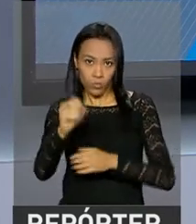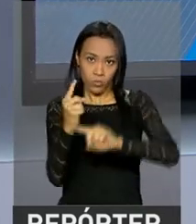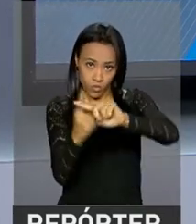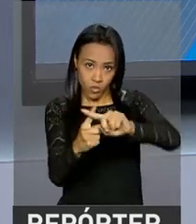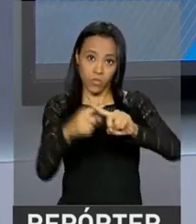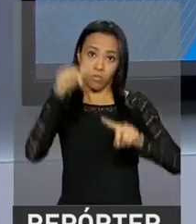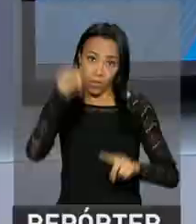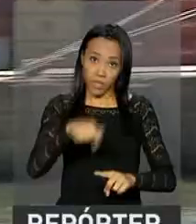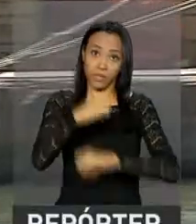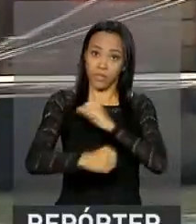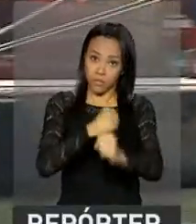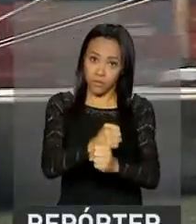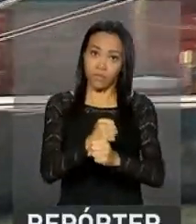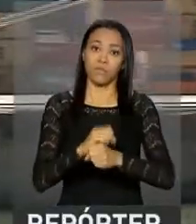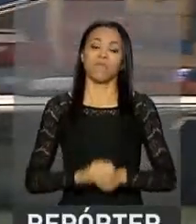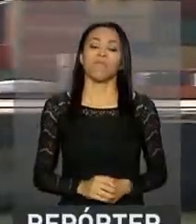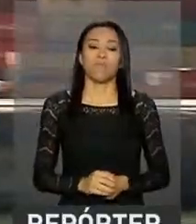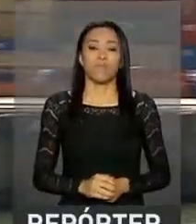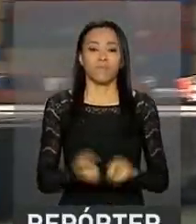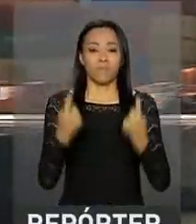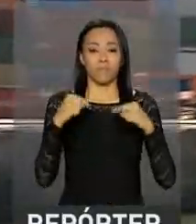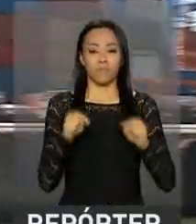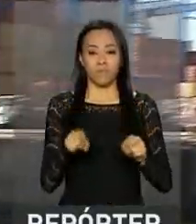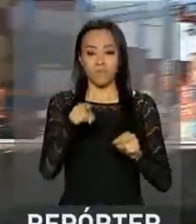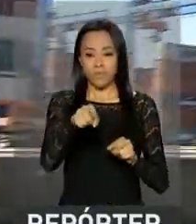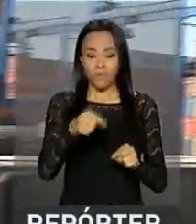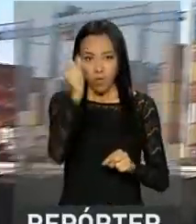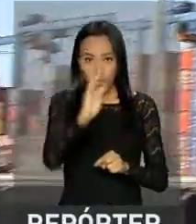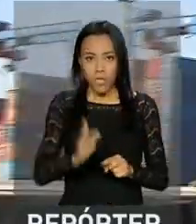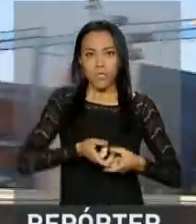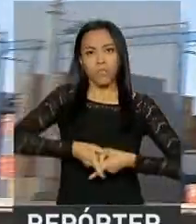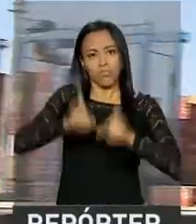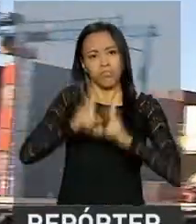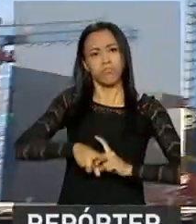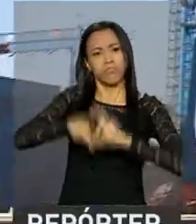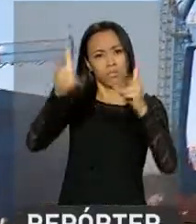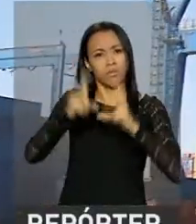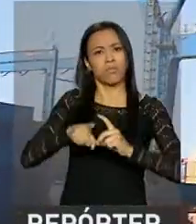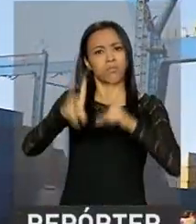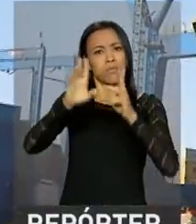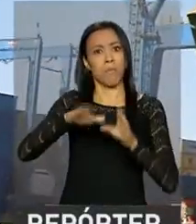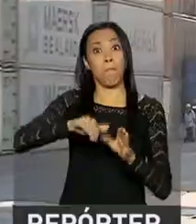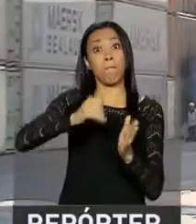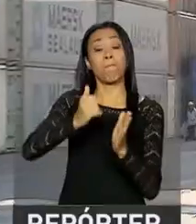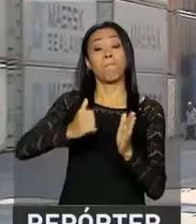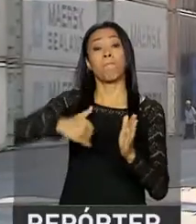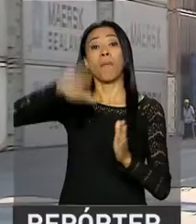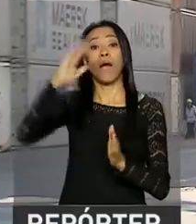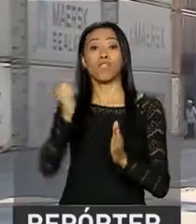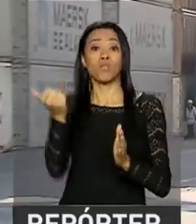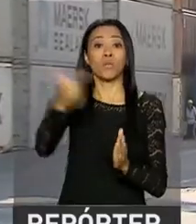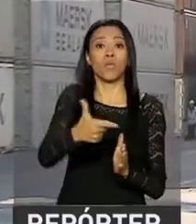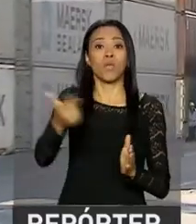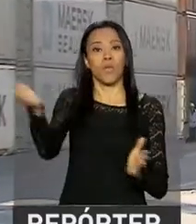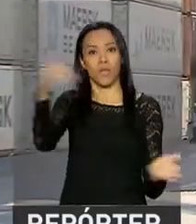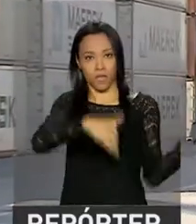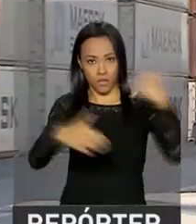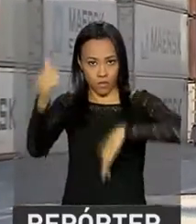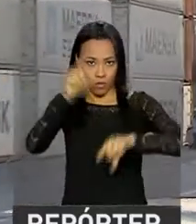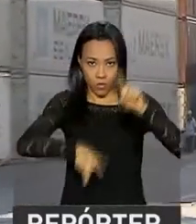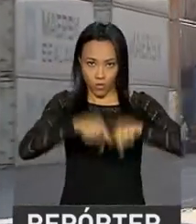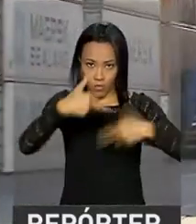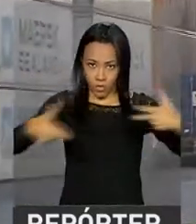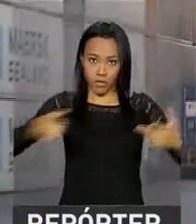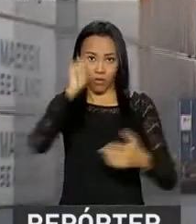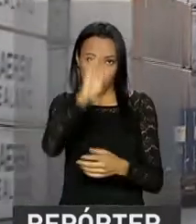ano o brasil exportou mais do que importou em abril no total foram mais de 17 bilhões de dólares em